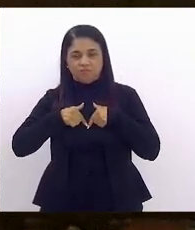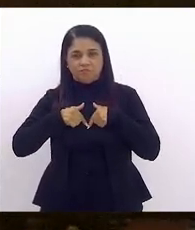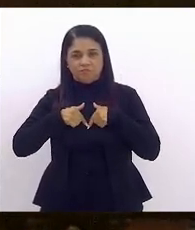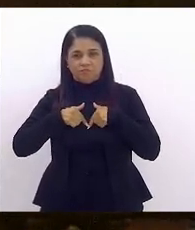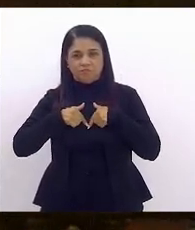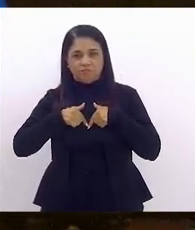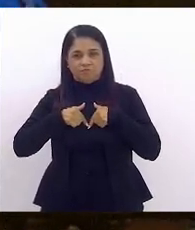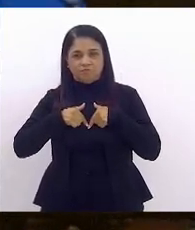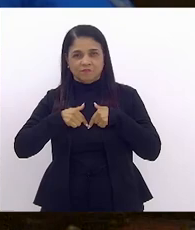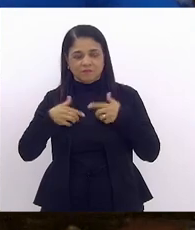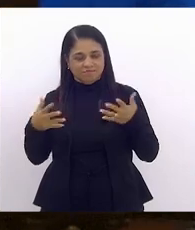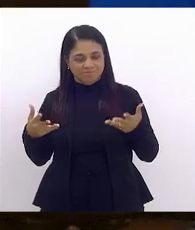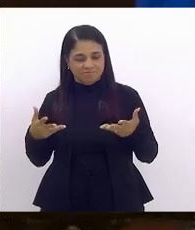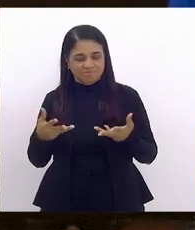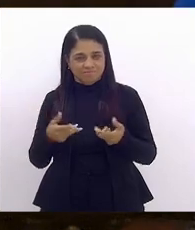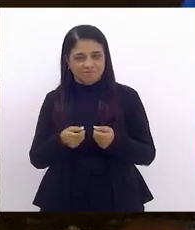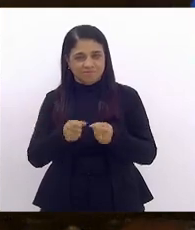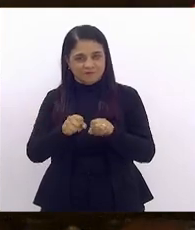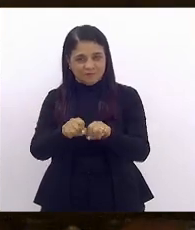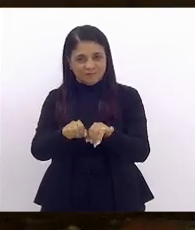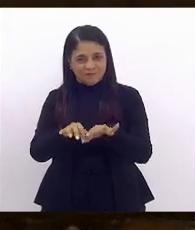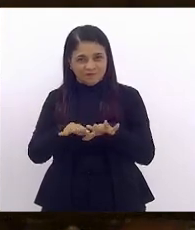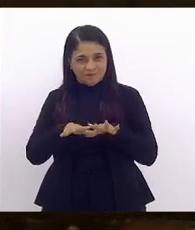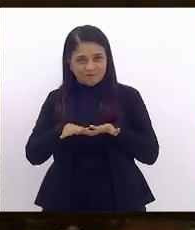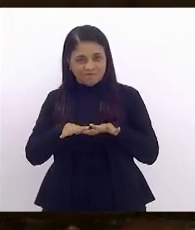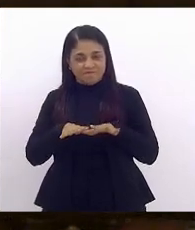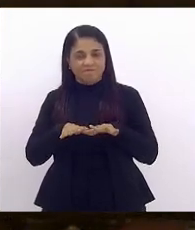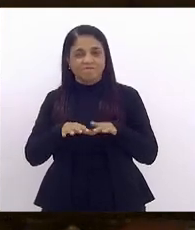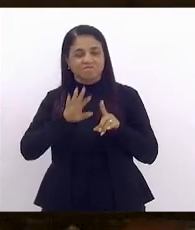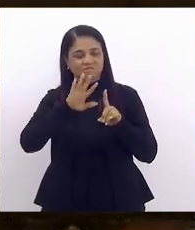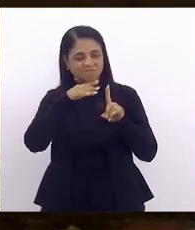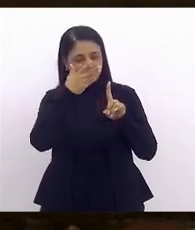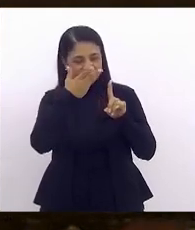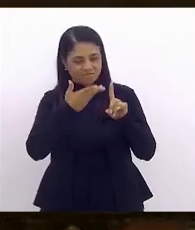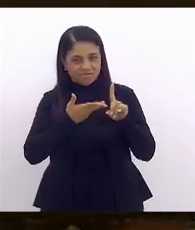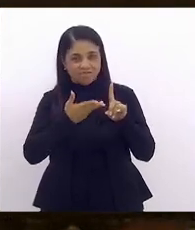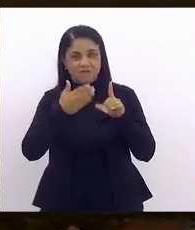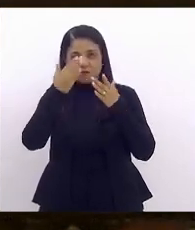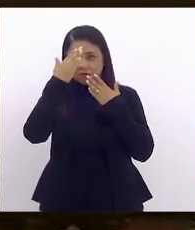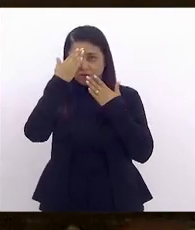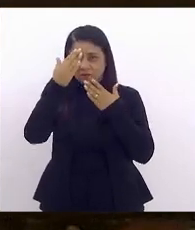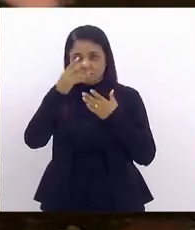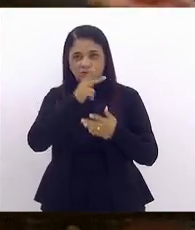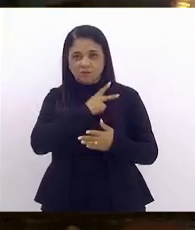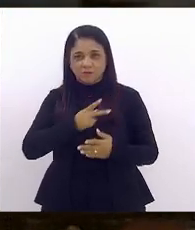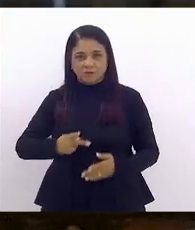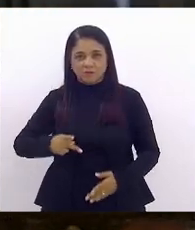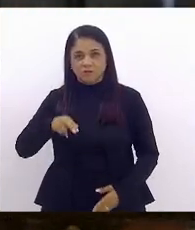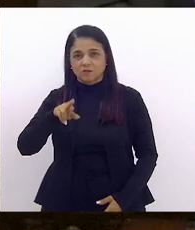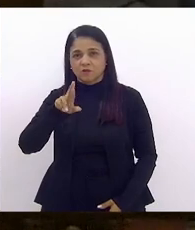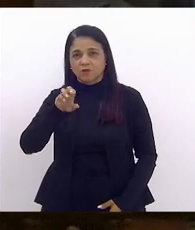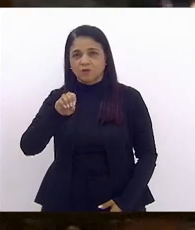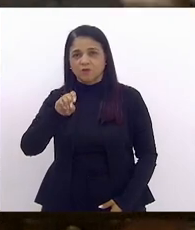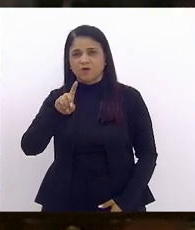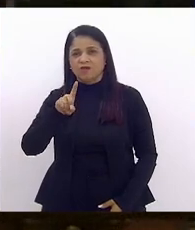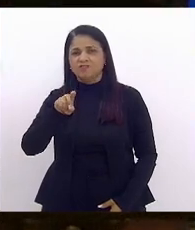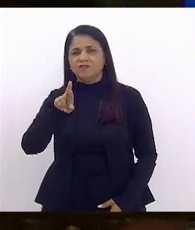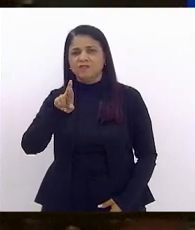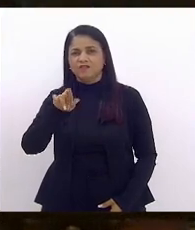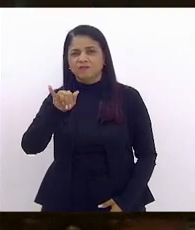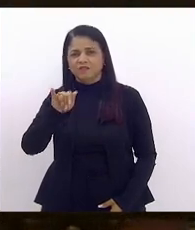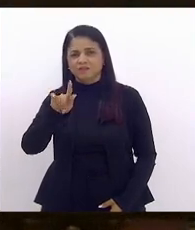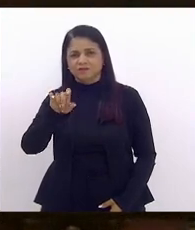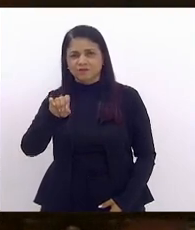nessa bela sessão solene, a quem eu agradeço ao presidente Rodrigo Bacelar, que, além